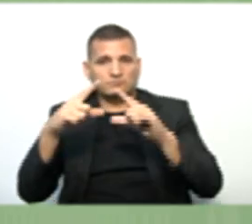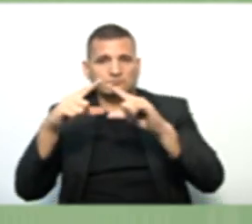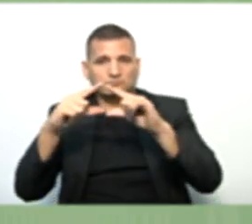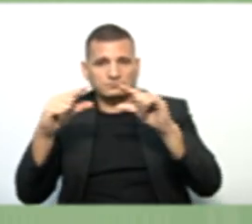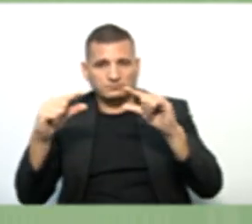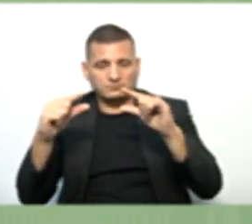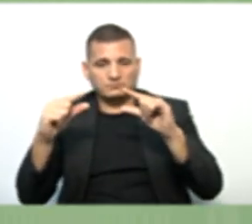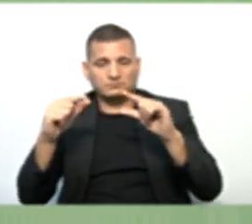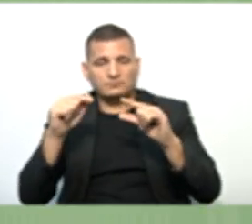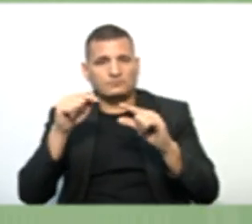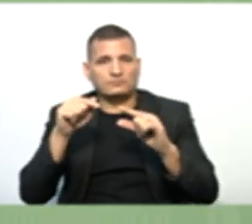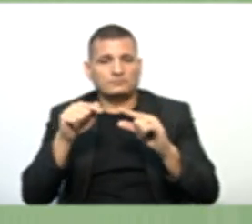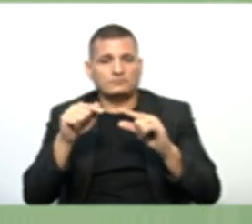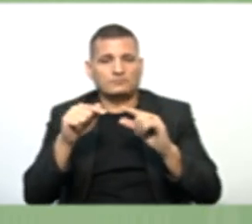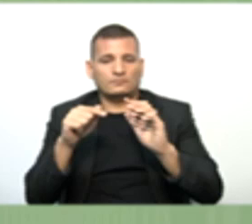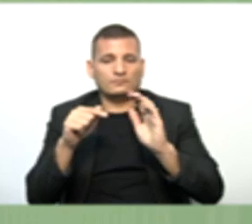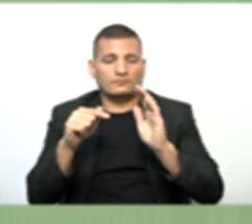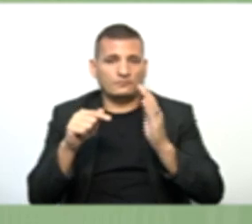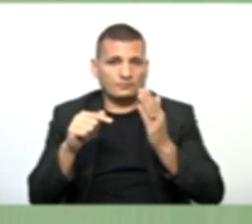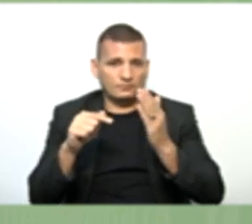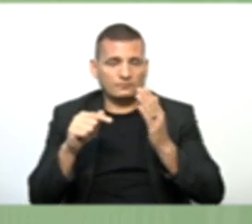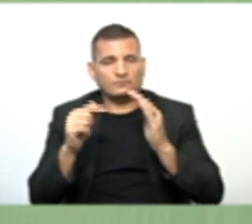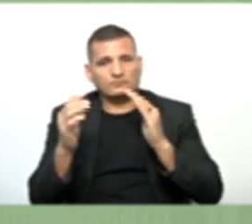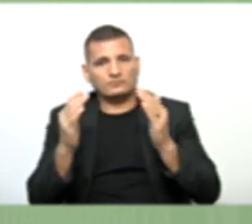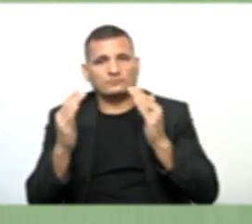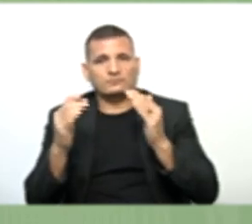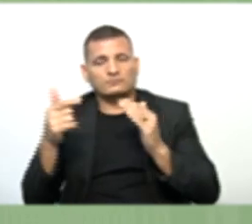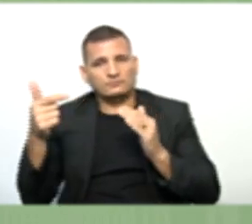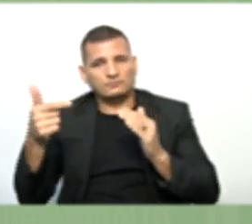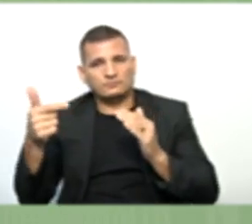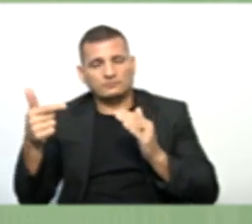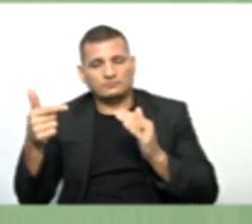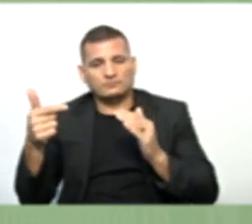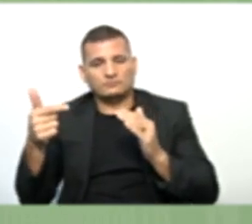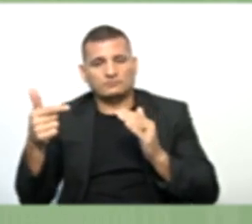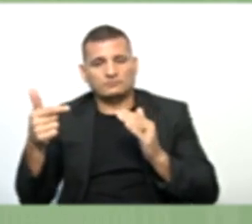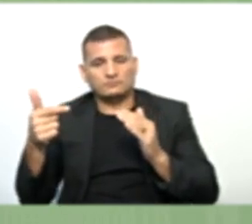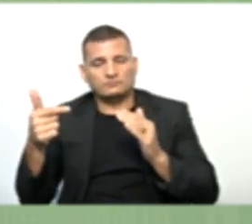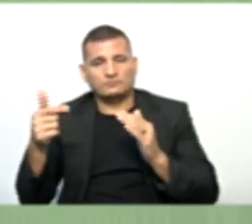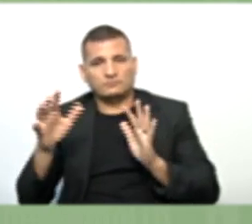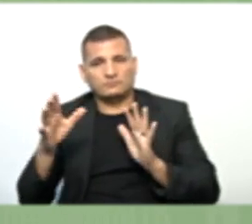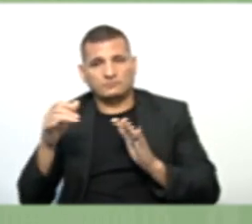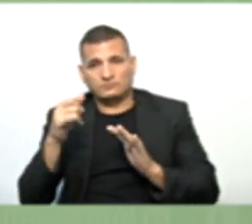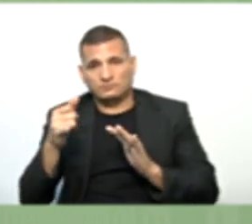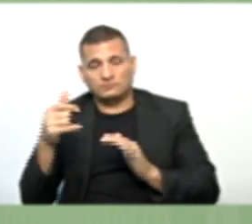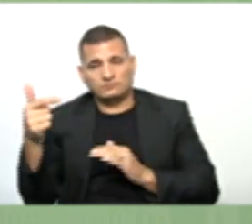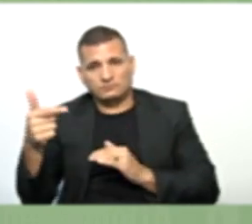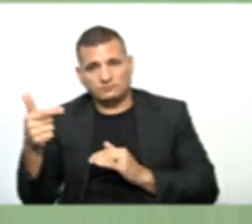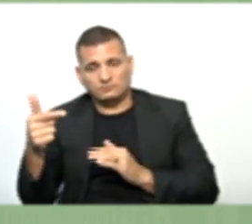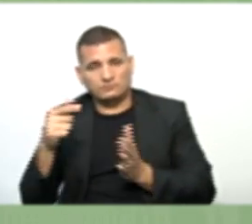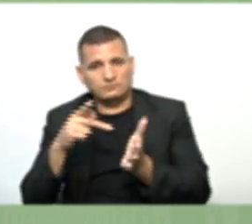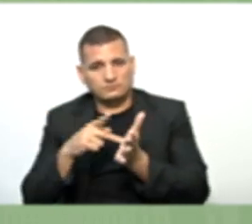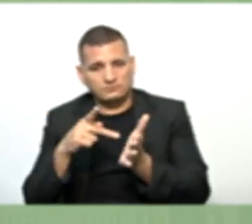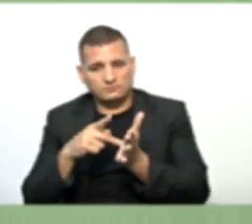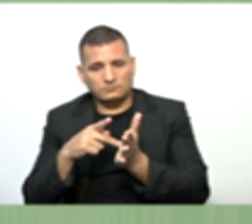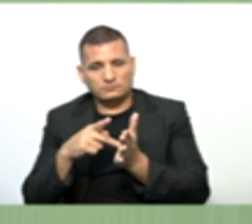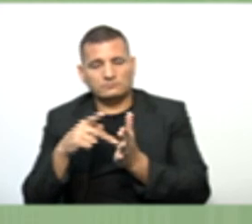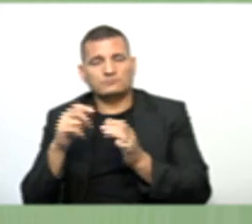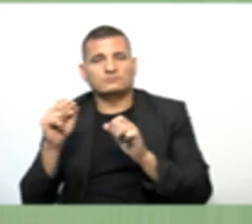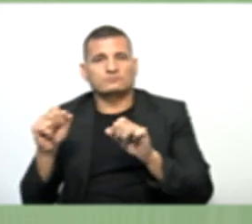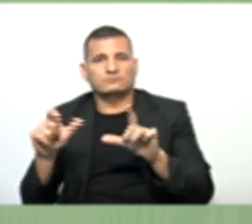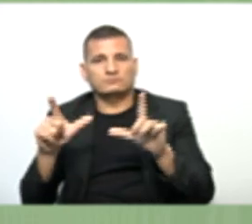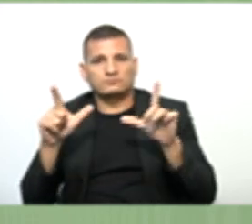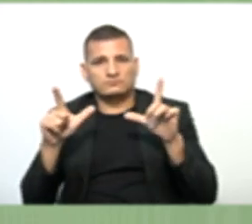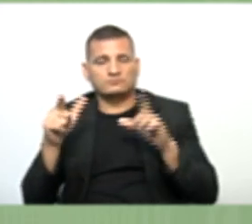1 não for verdadeira, ele vai analisar a condição 2. A condição 2 sendo verdadeira, ele vai executar o